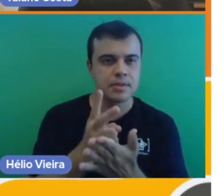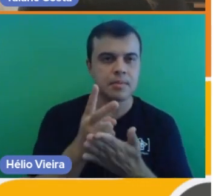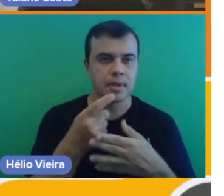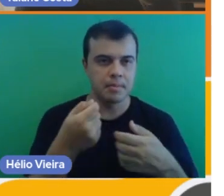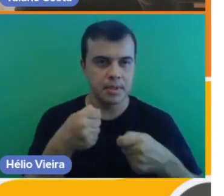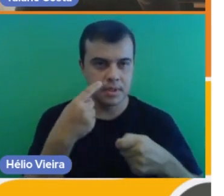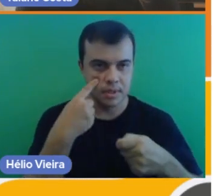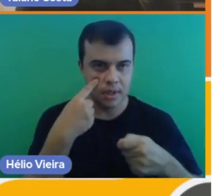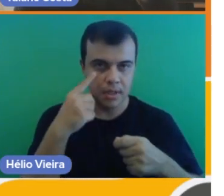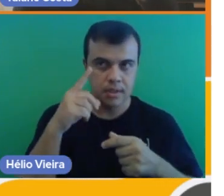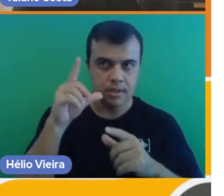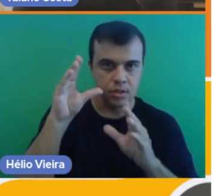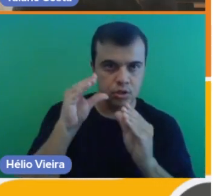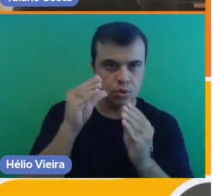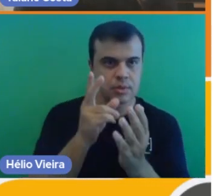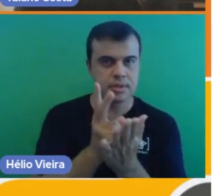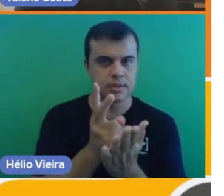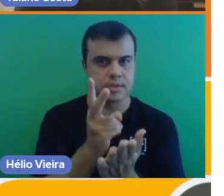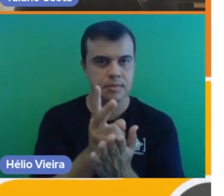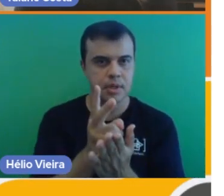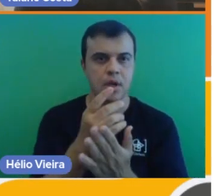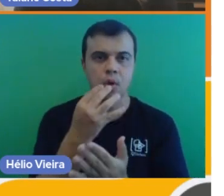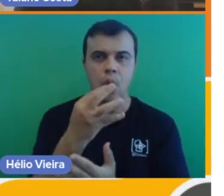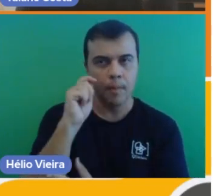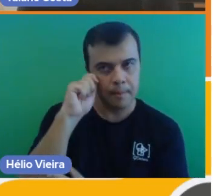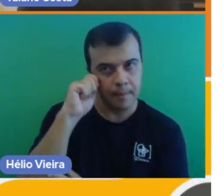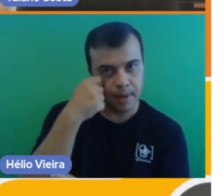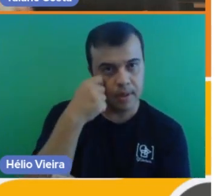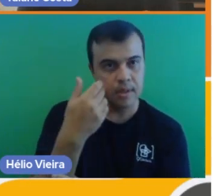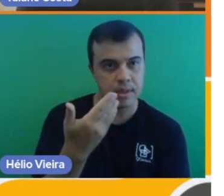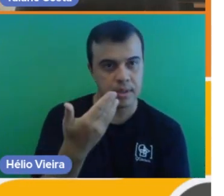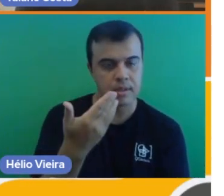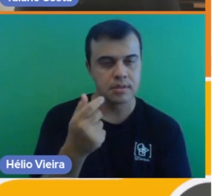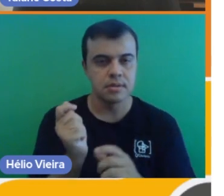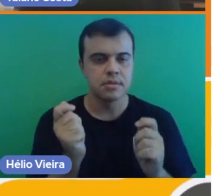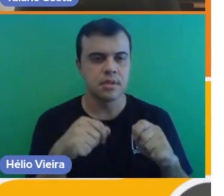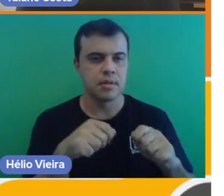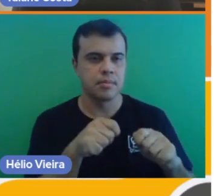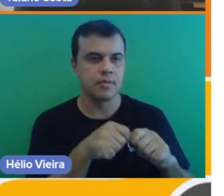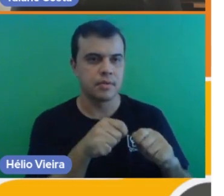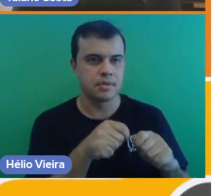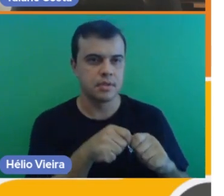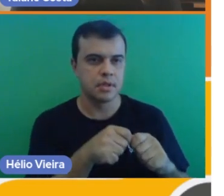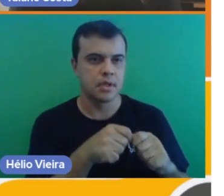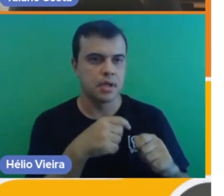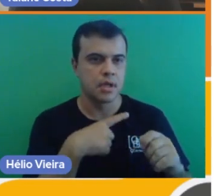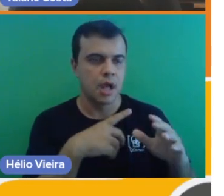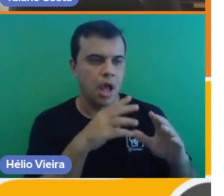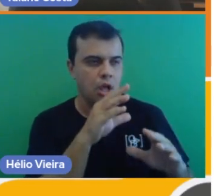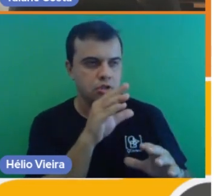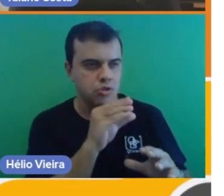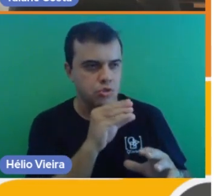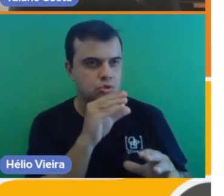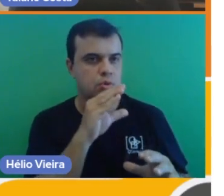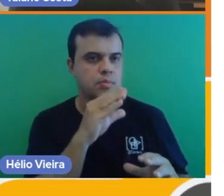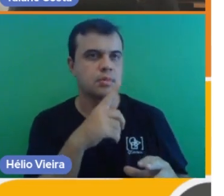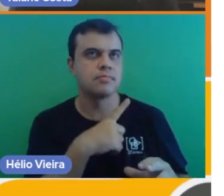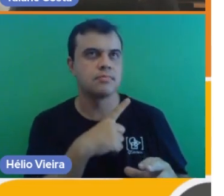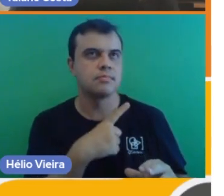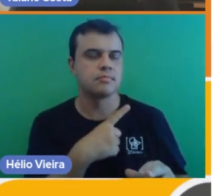a sombra sempre na cor preta? Será que eu consigo fazer a sombra